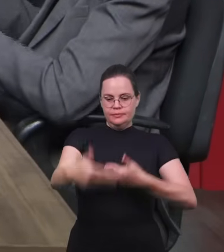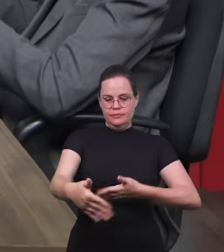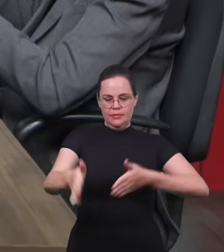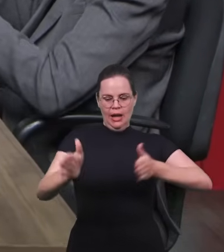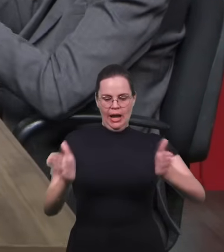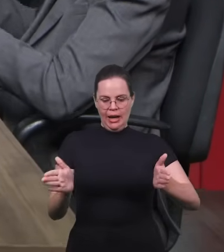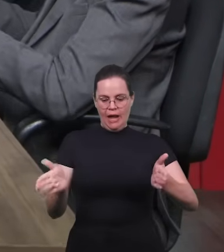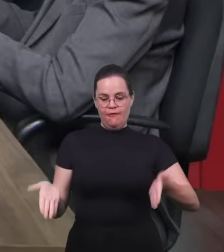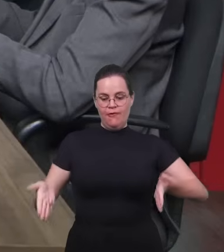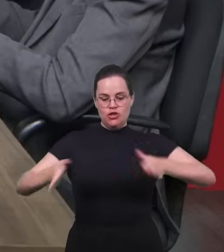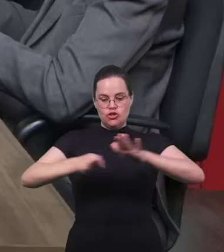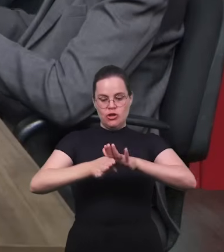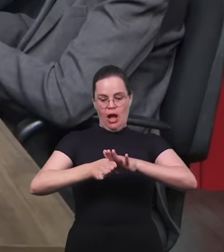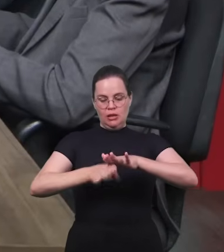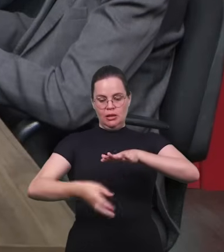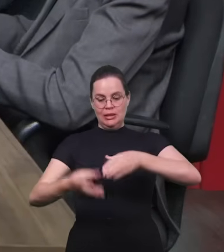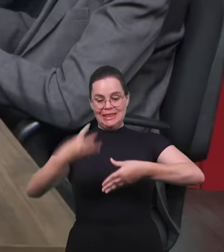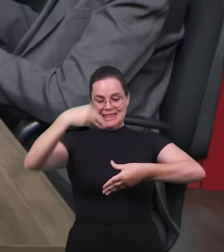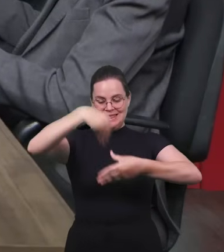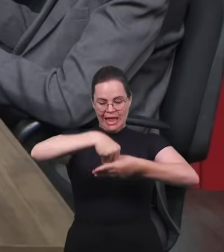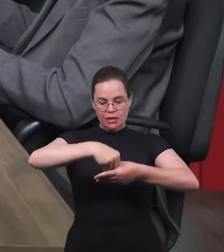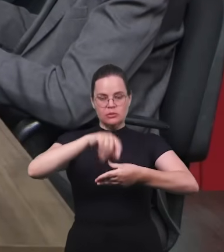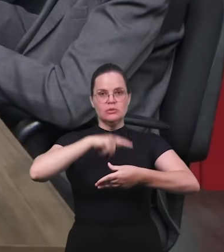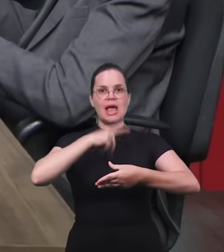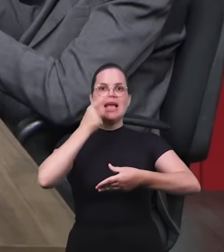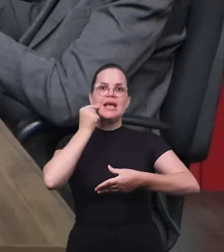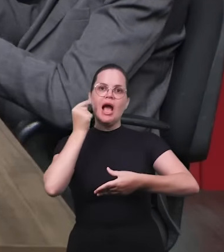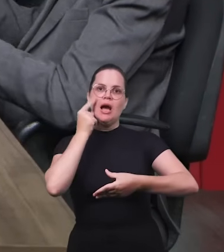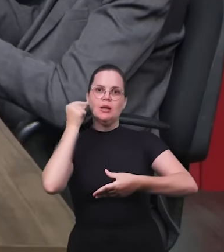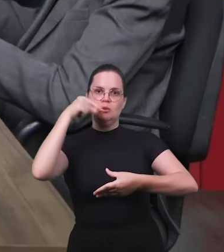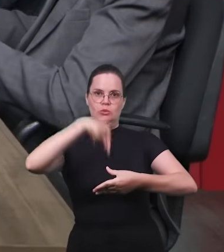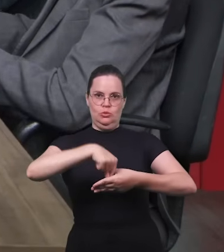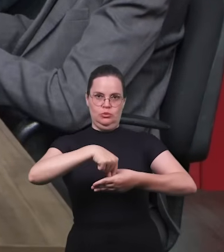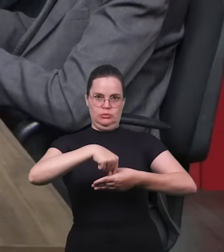ele está dentro de uma caixa. Então, dentro dessa caixa vai ter o